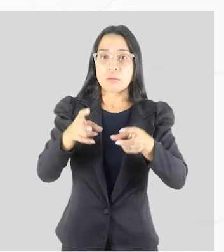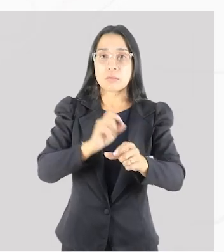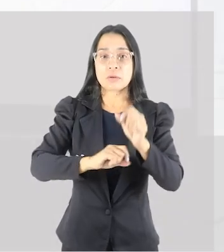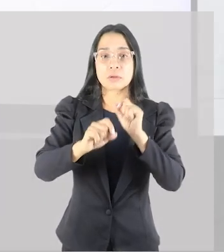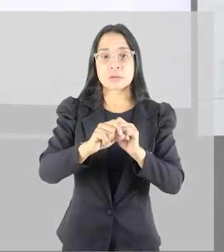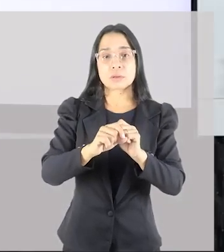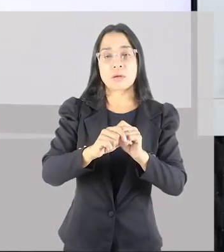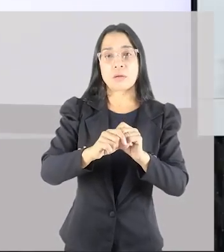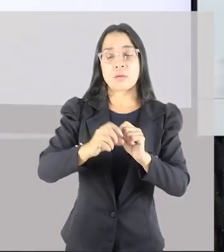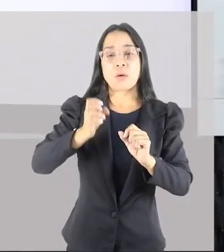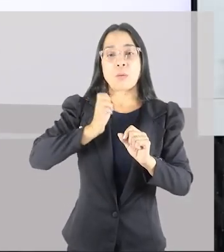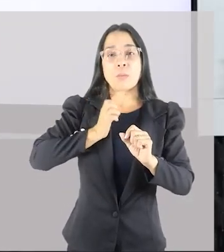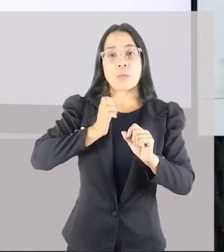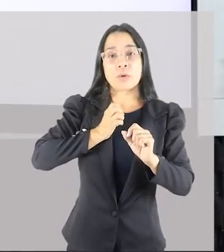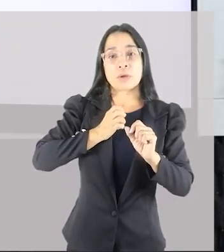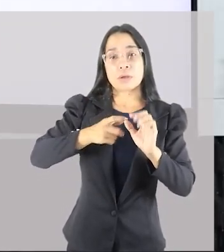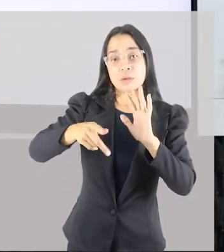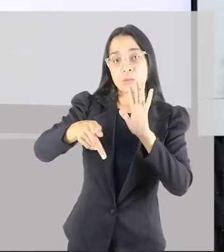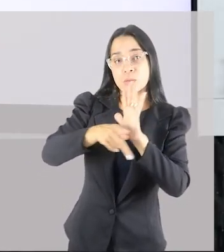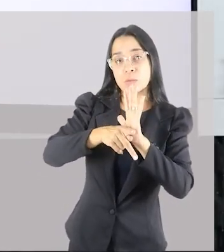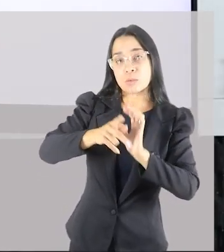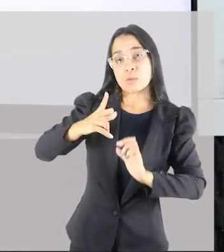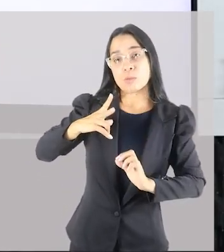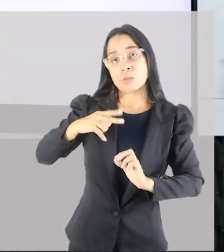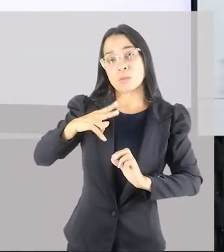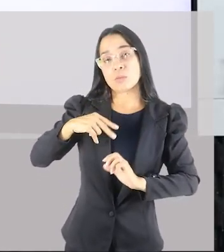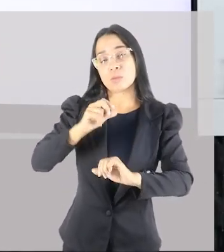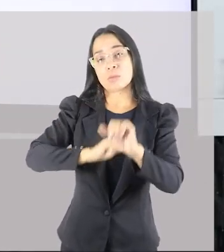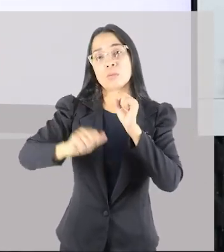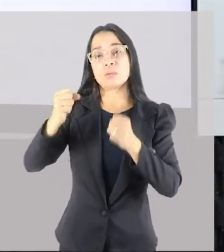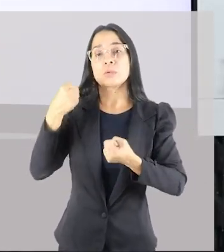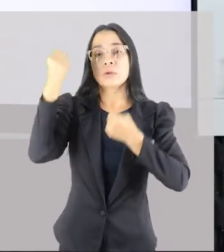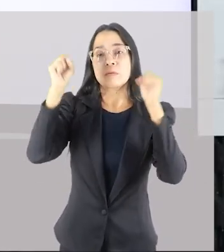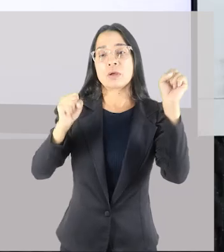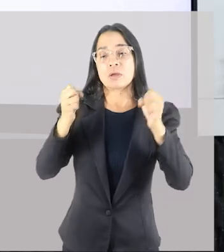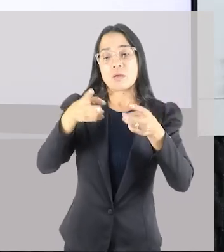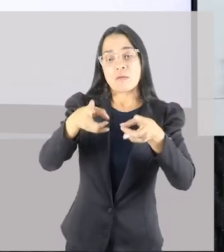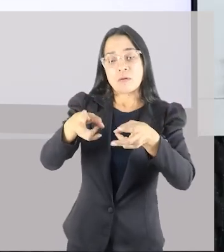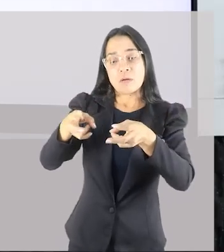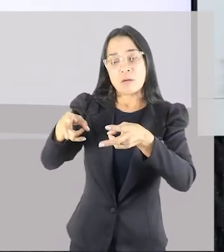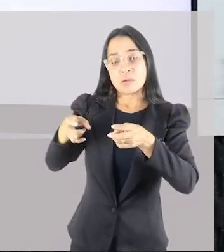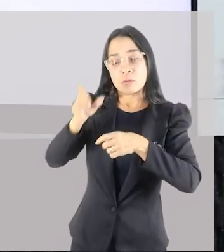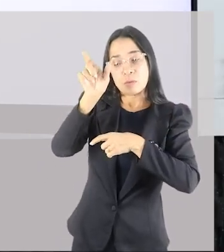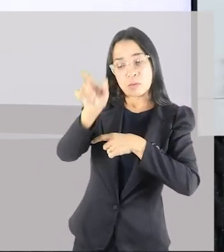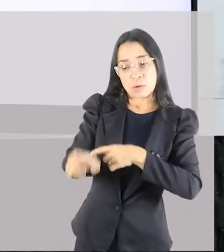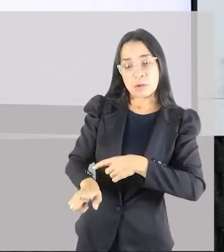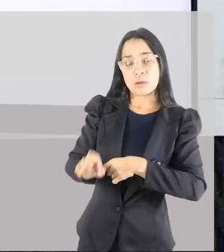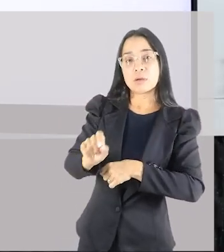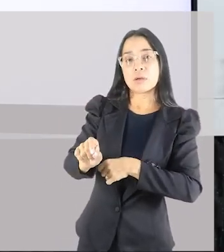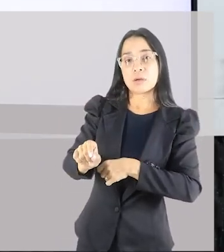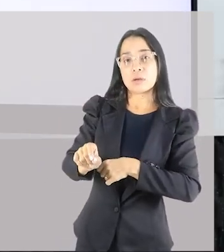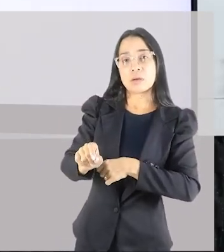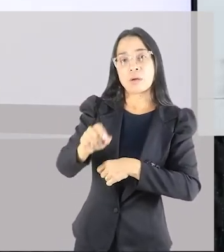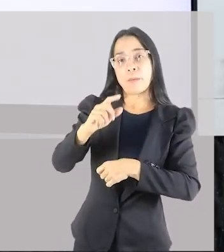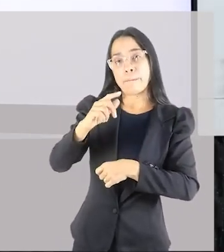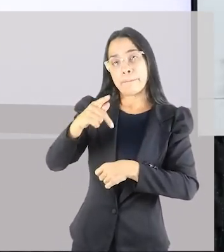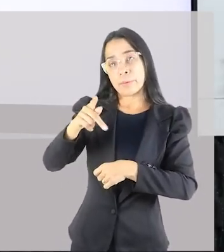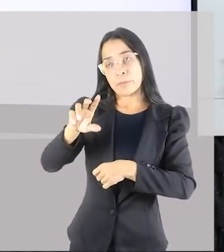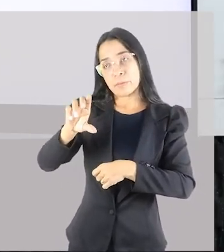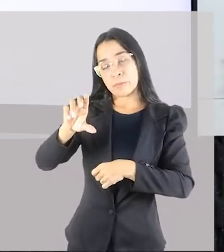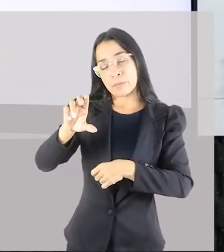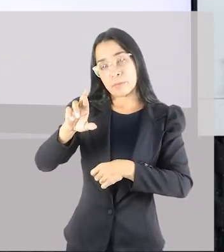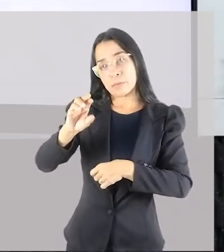o burguês dono da fábrica vai explorar o o famoso proletário